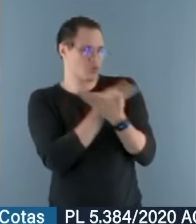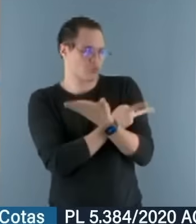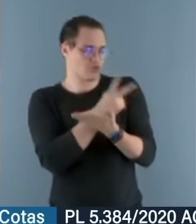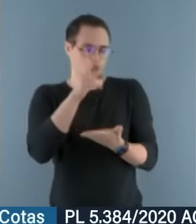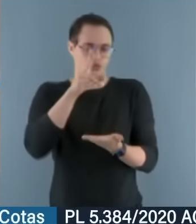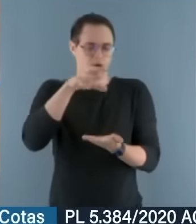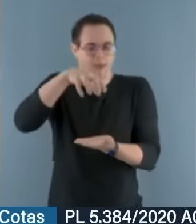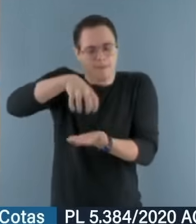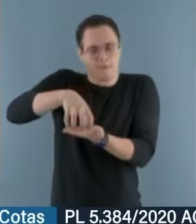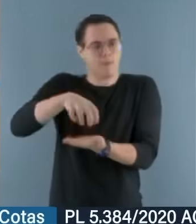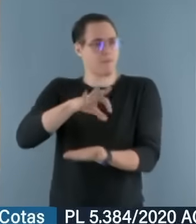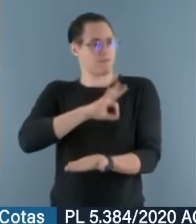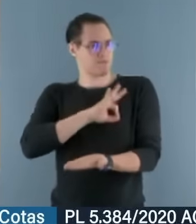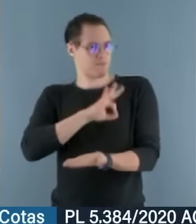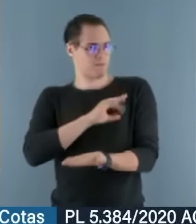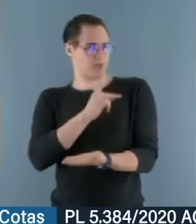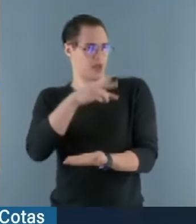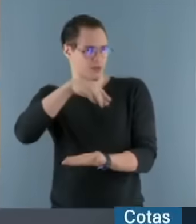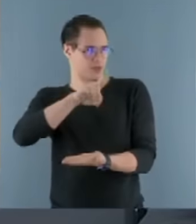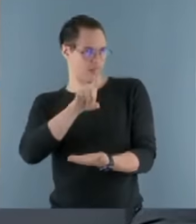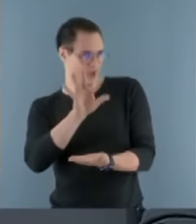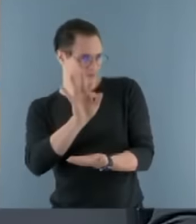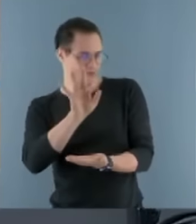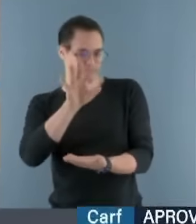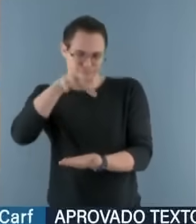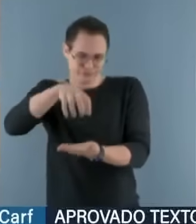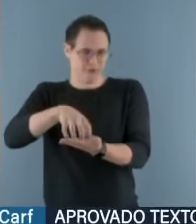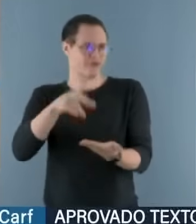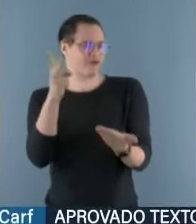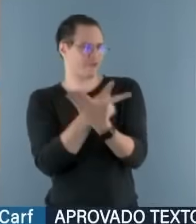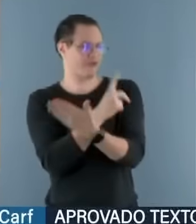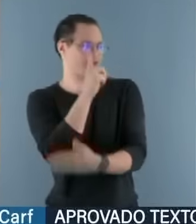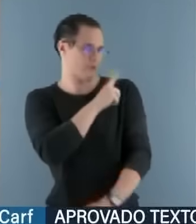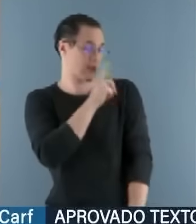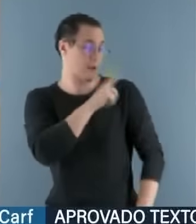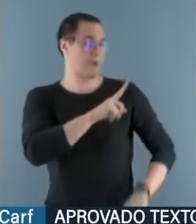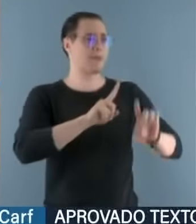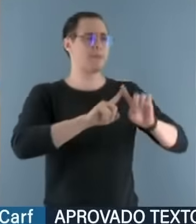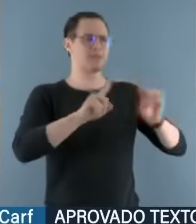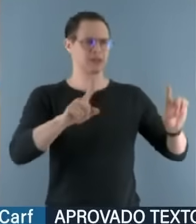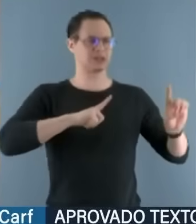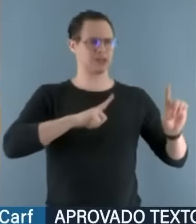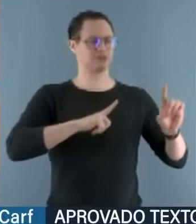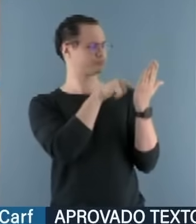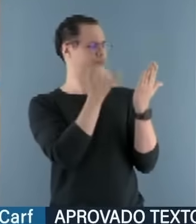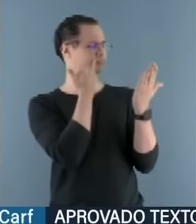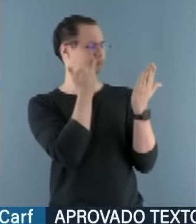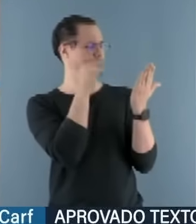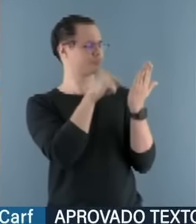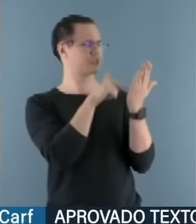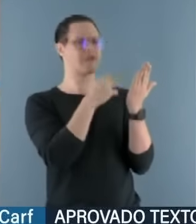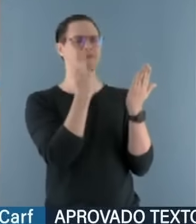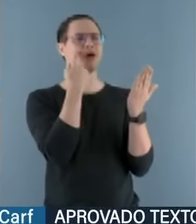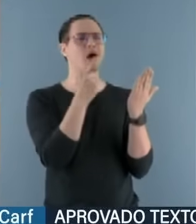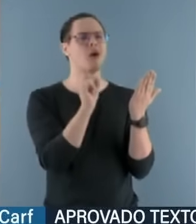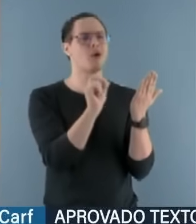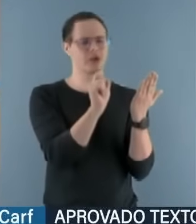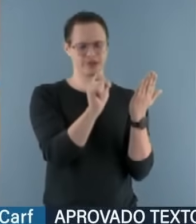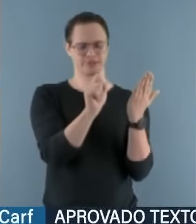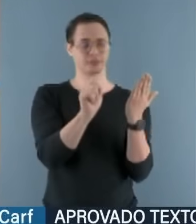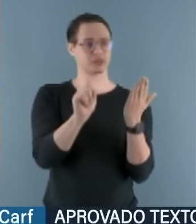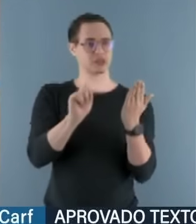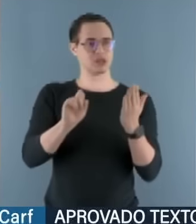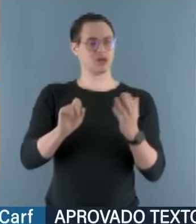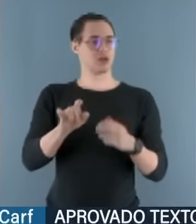da PM, da segurança da PM, mas nós temos informações aqui, o comando do